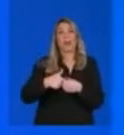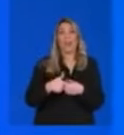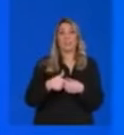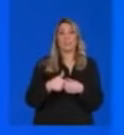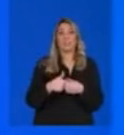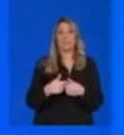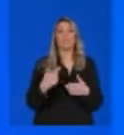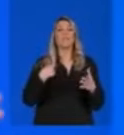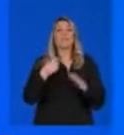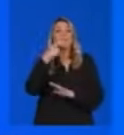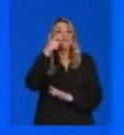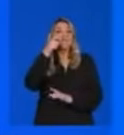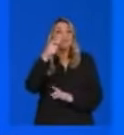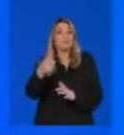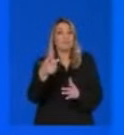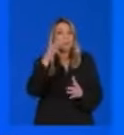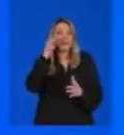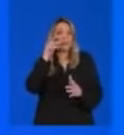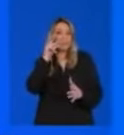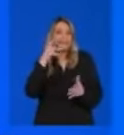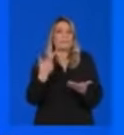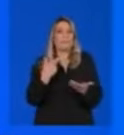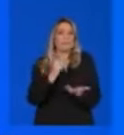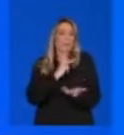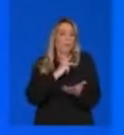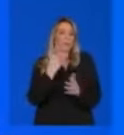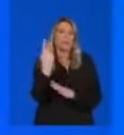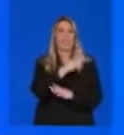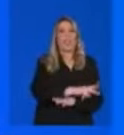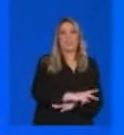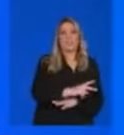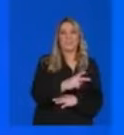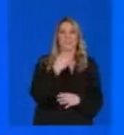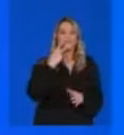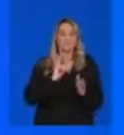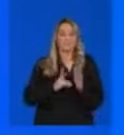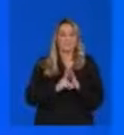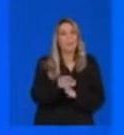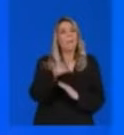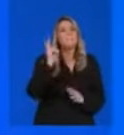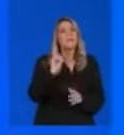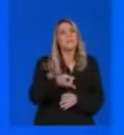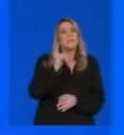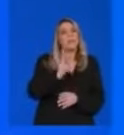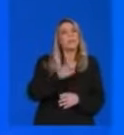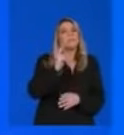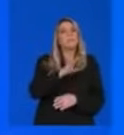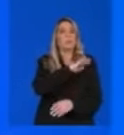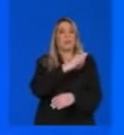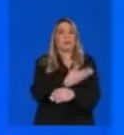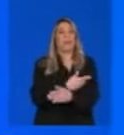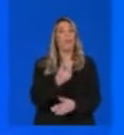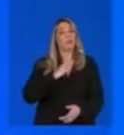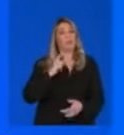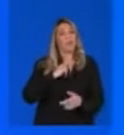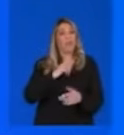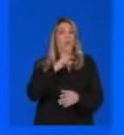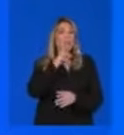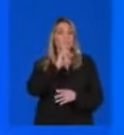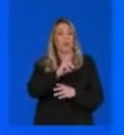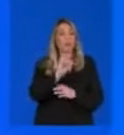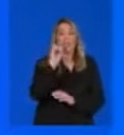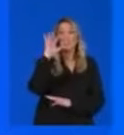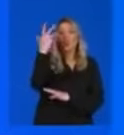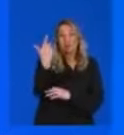dos seus dirigentes e por um processo e um projeto de perpetuação no poder eu tenho a solução pro Rio de Janeiro pra gente